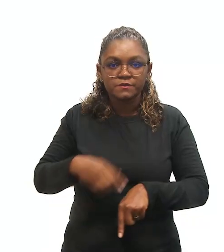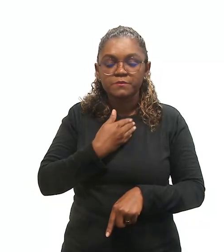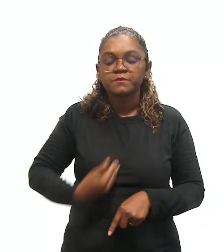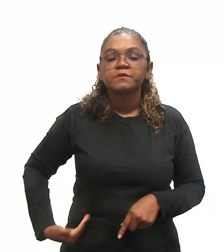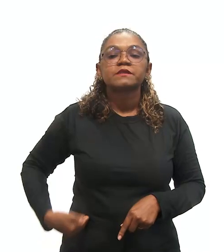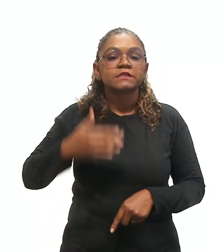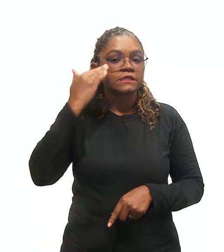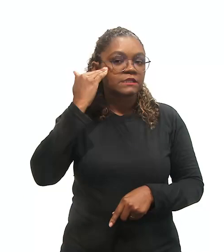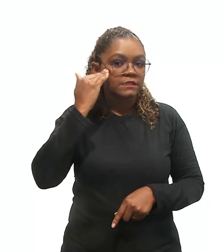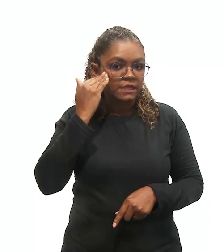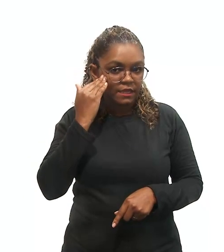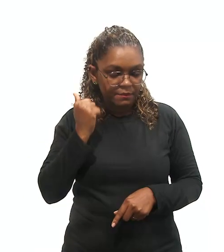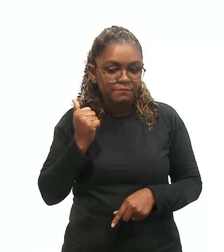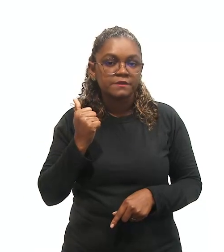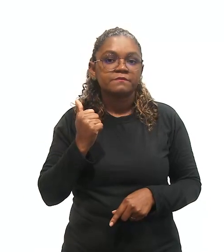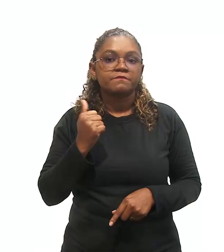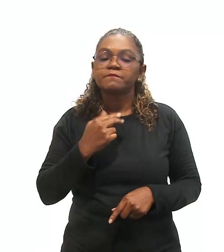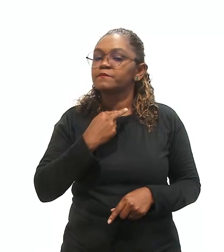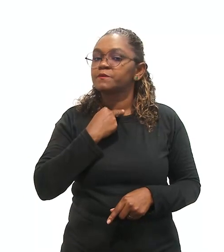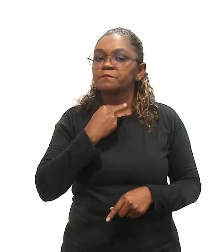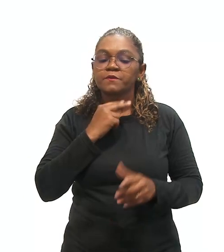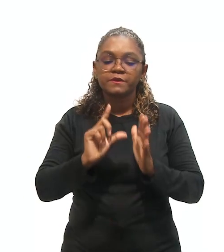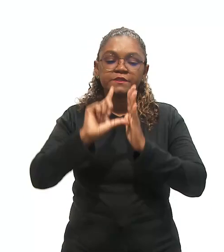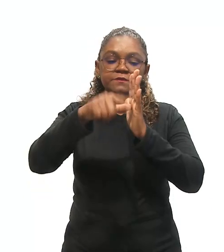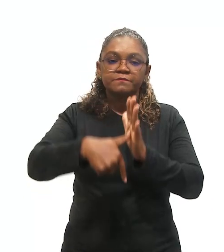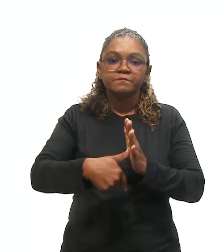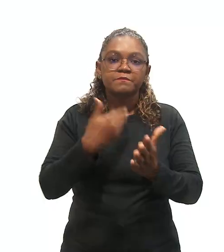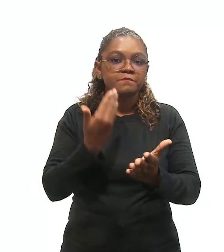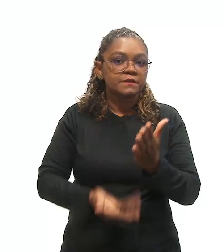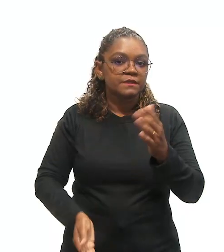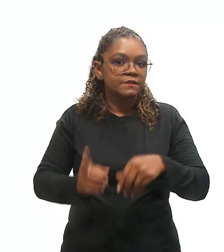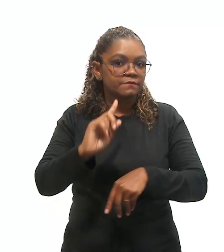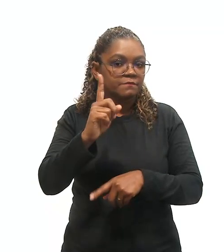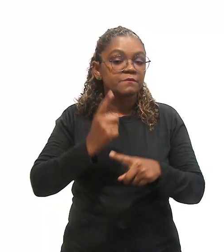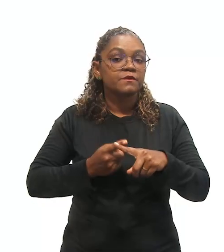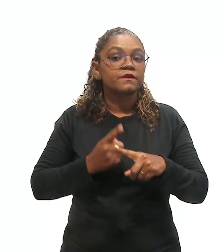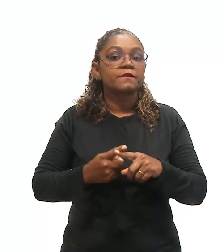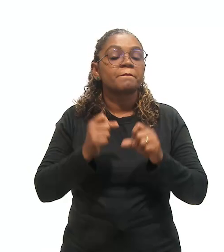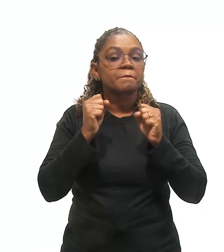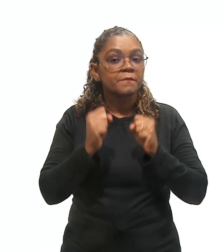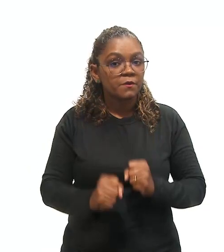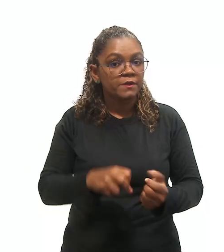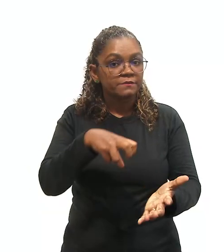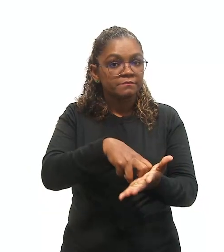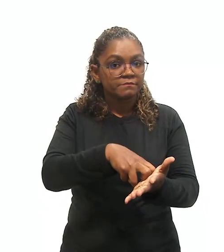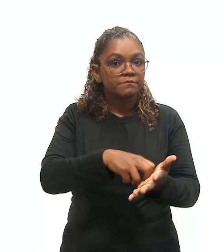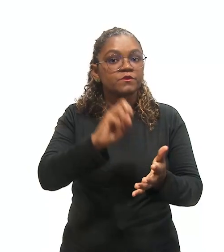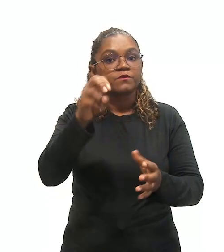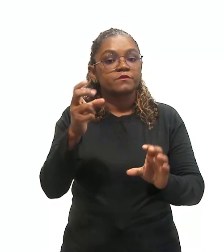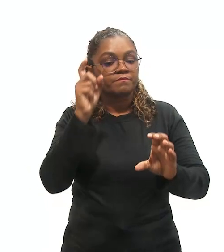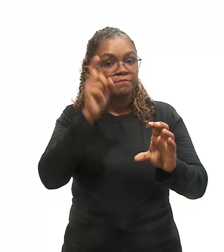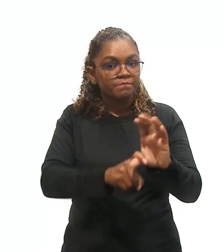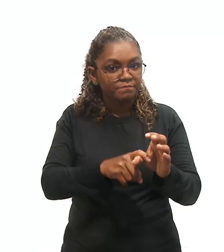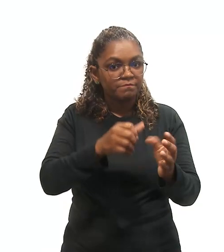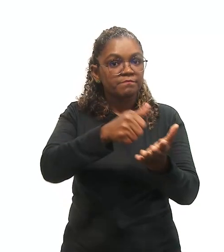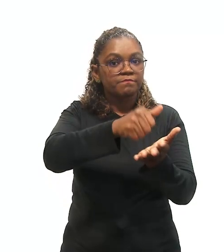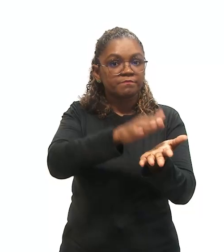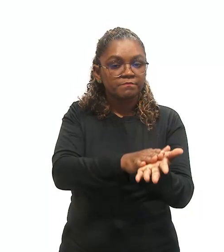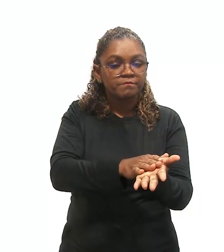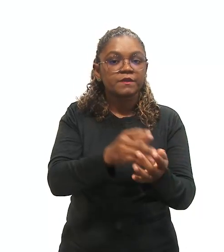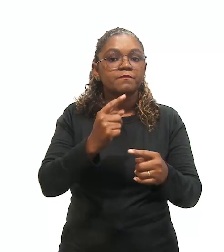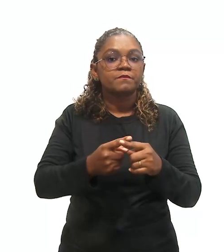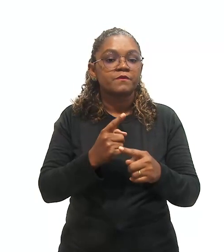público sabe, prazo de prestação de contas não se perde, porque tem penalidades e